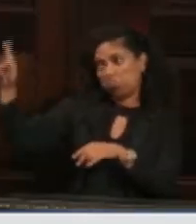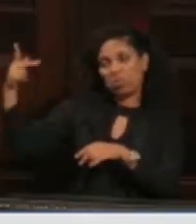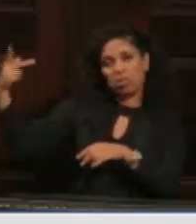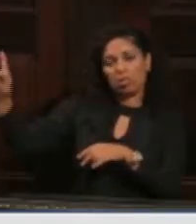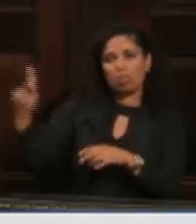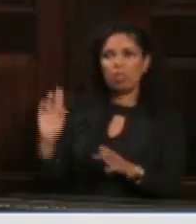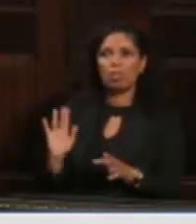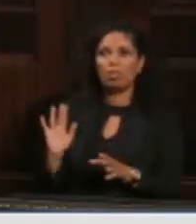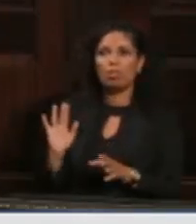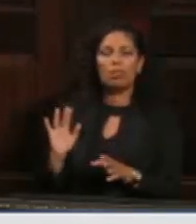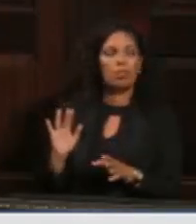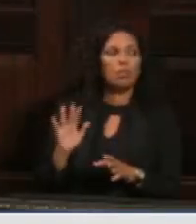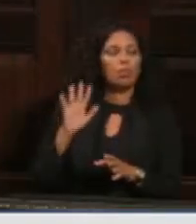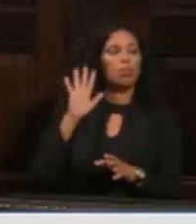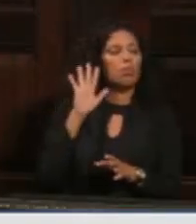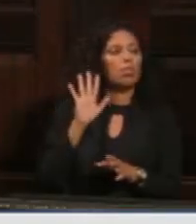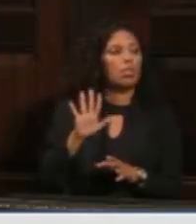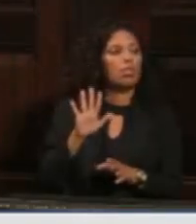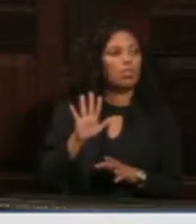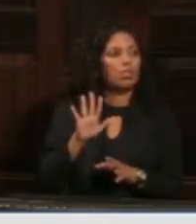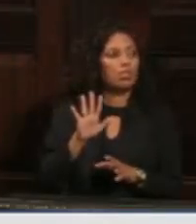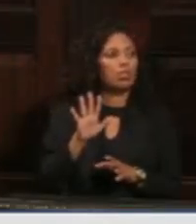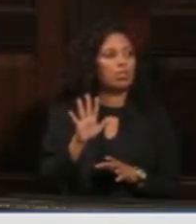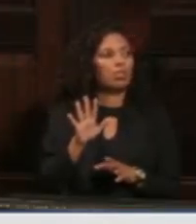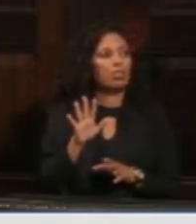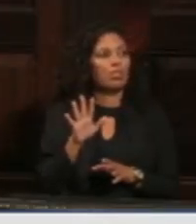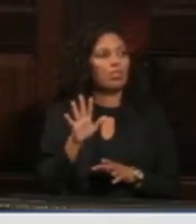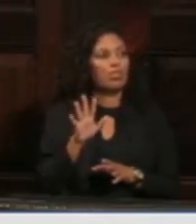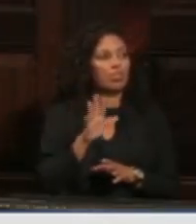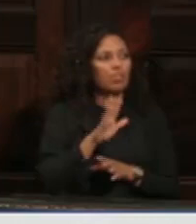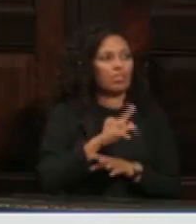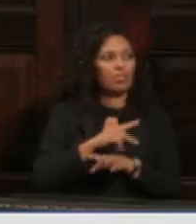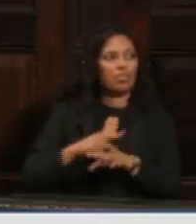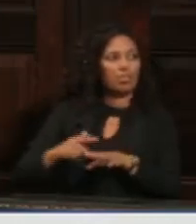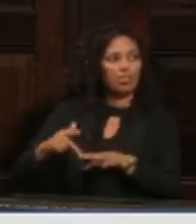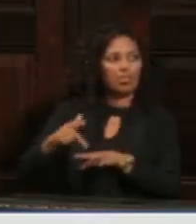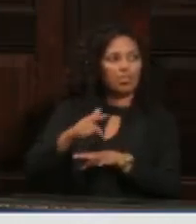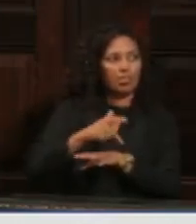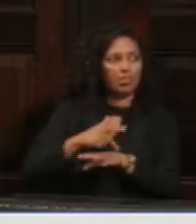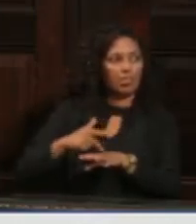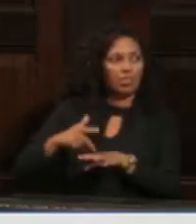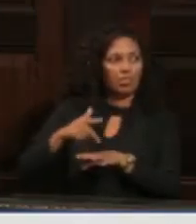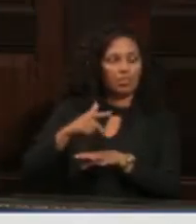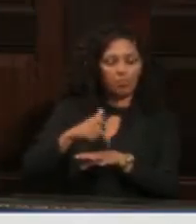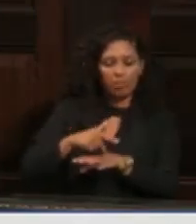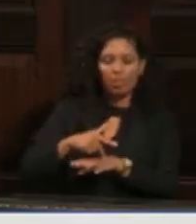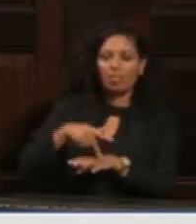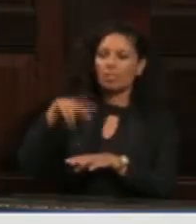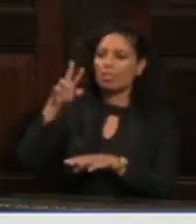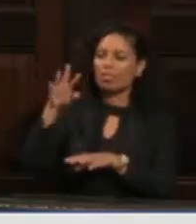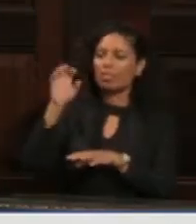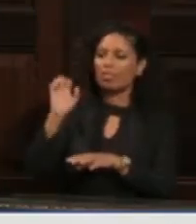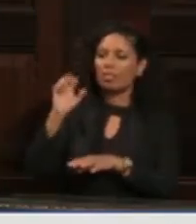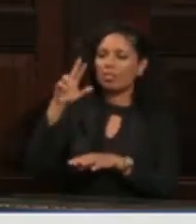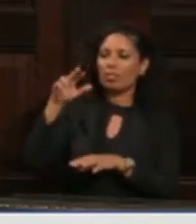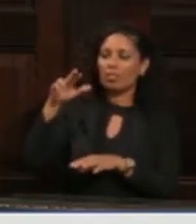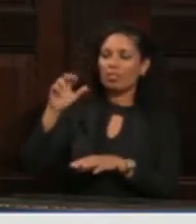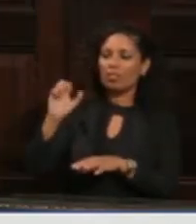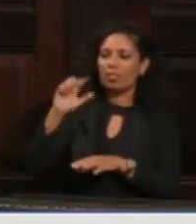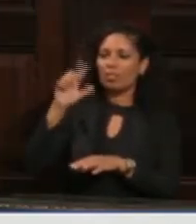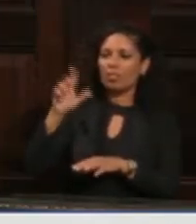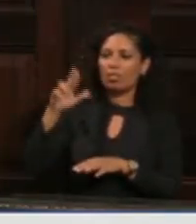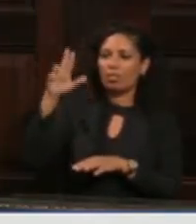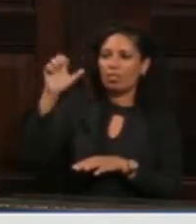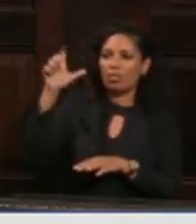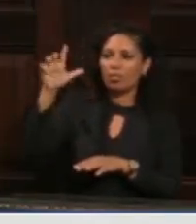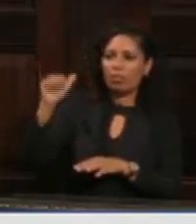soberania popular. Entretanto, curiosamente, a Venezuela é o país que hoje detém as maiores reservas de petróleo na